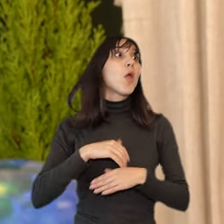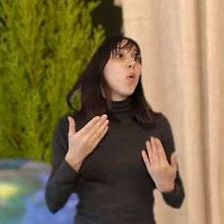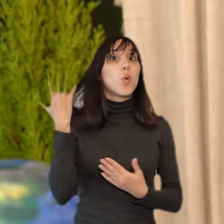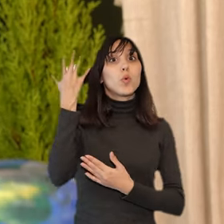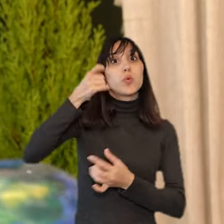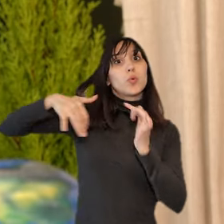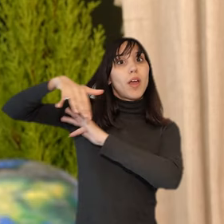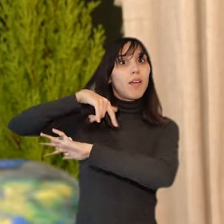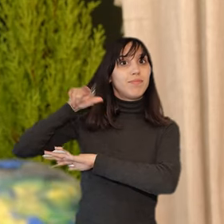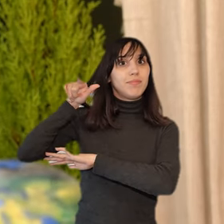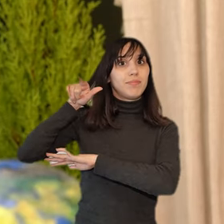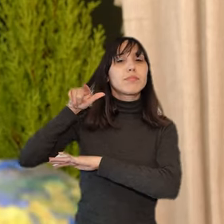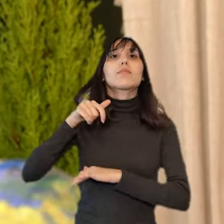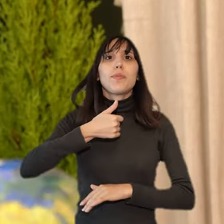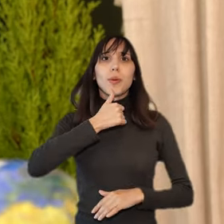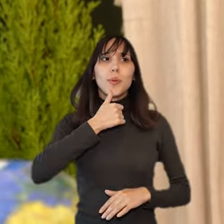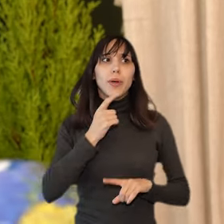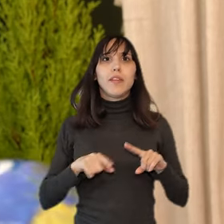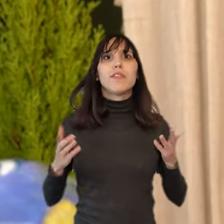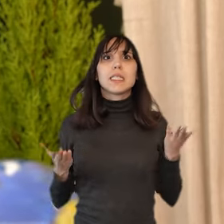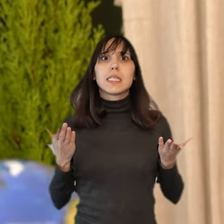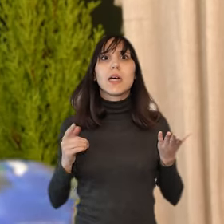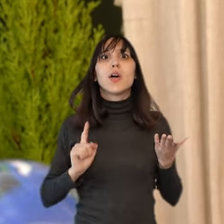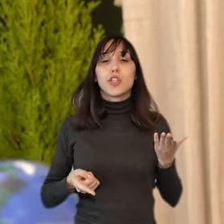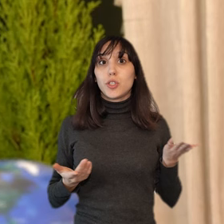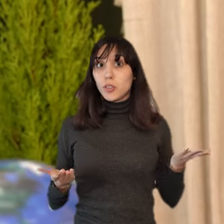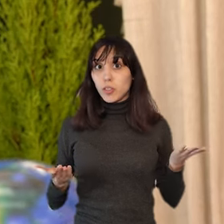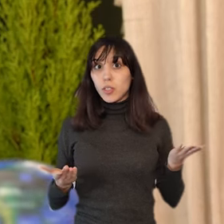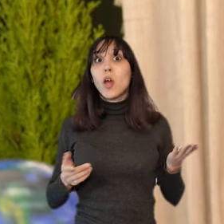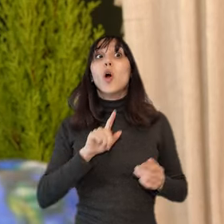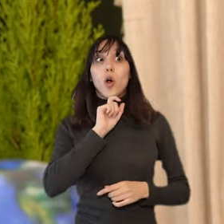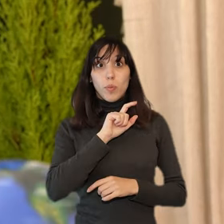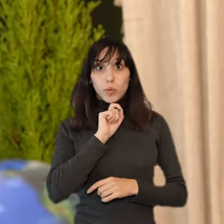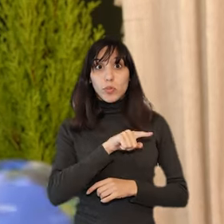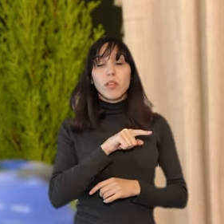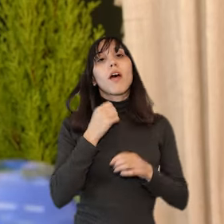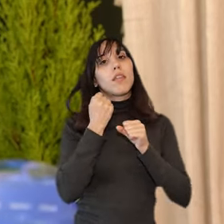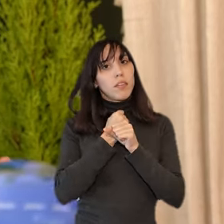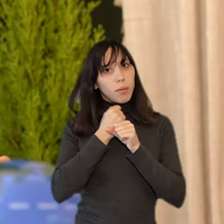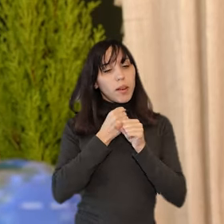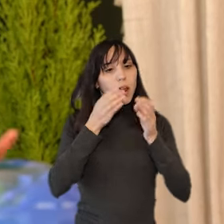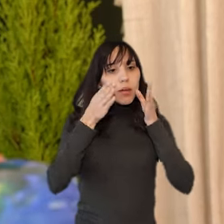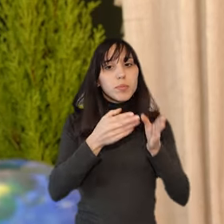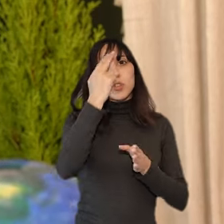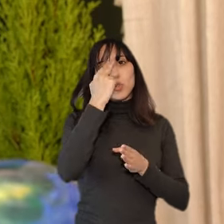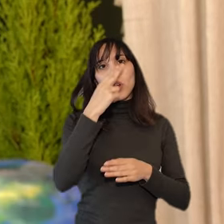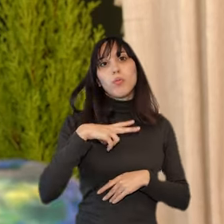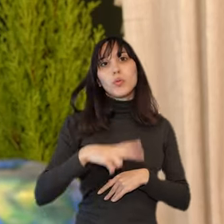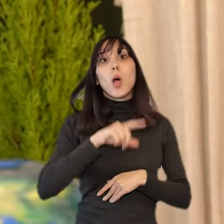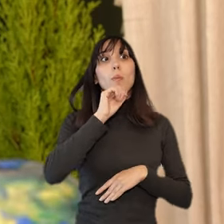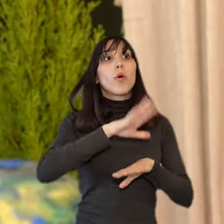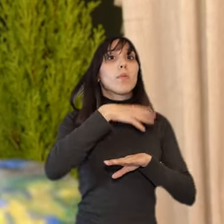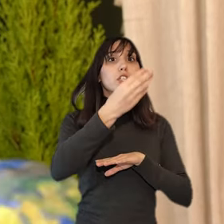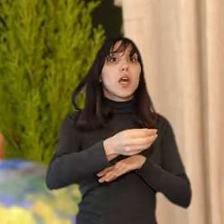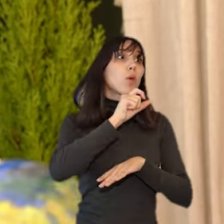desse povo O que é que qual é a diferença realmente não é ele vai ter a oportunidade de trabalhar a história de Portugal Pode ser mais tarde ou pode ser